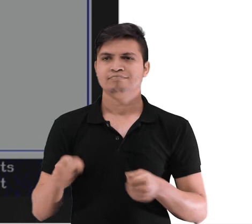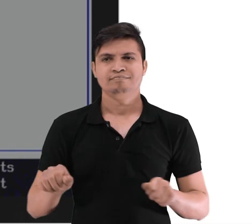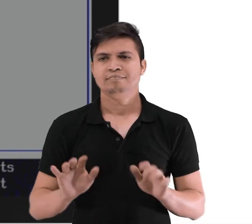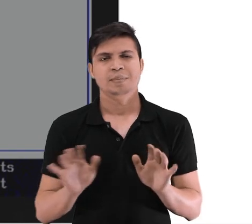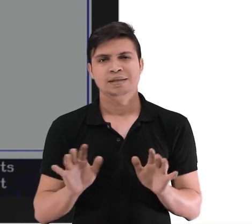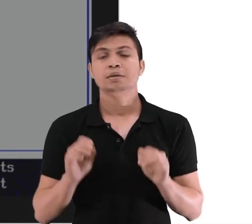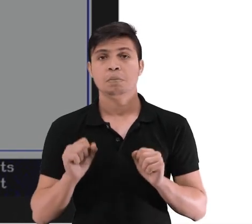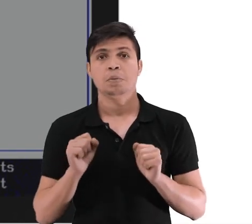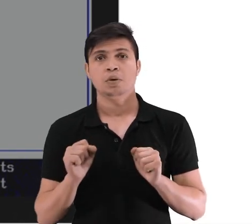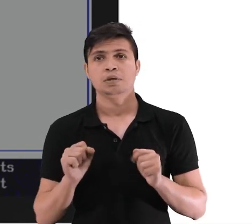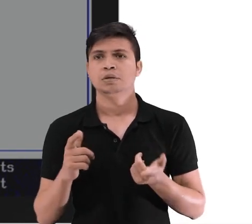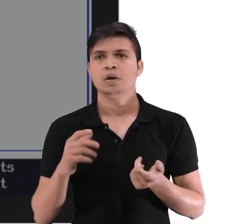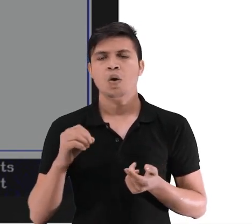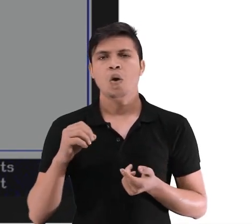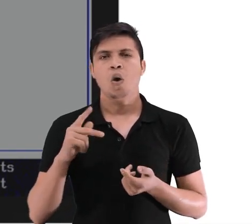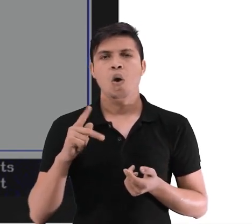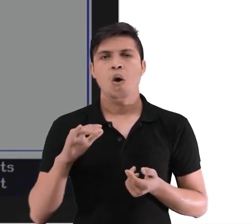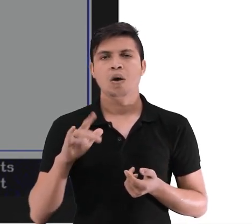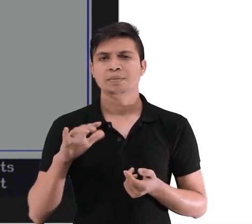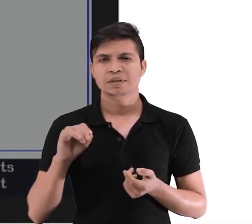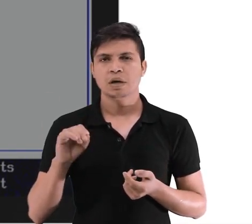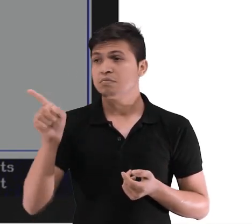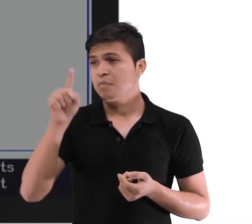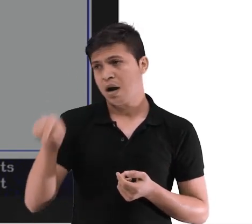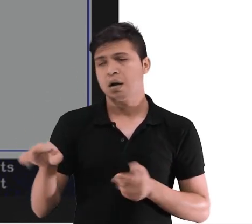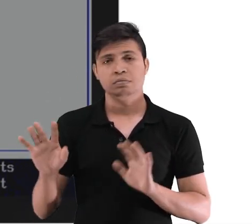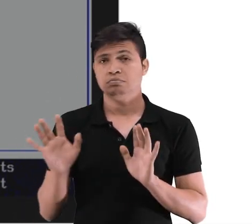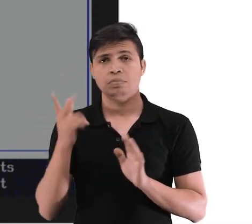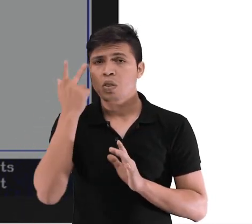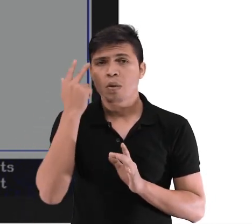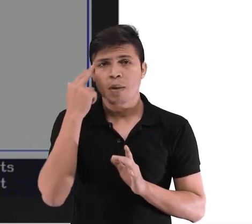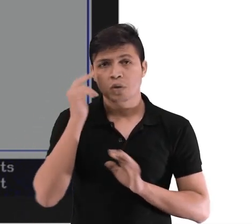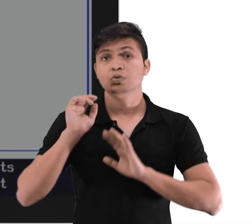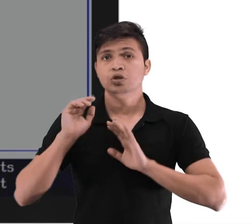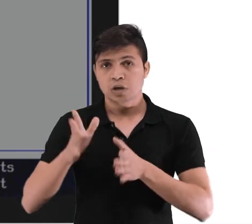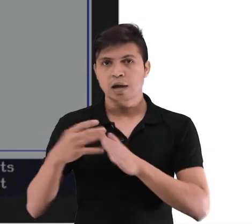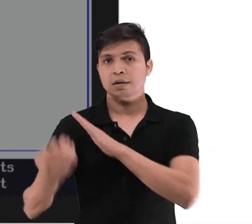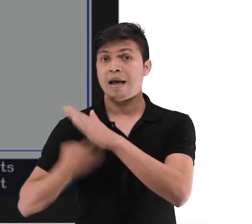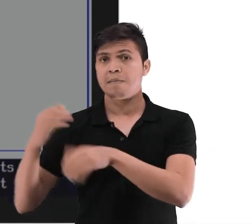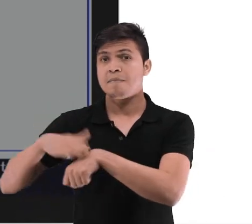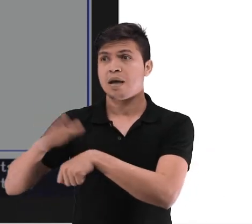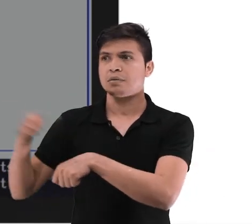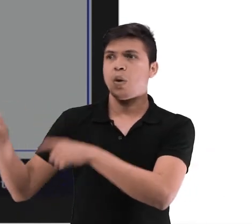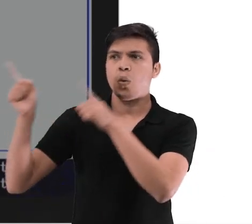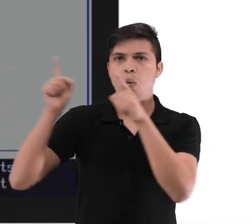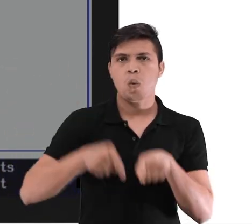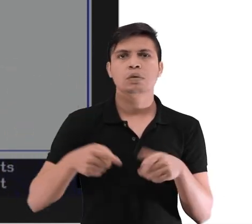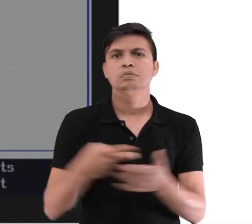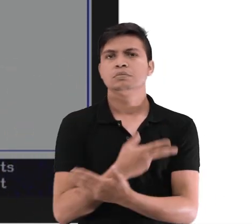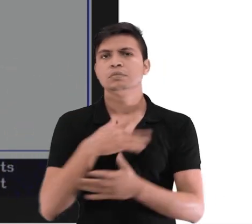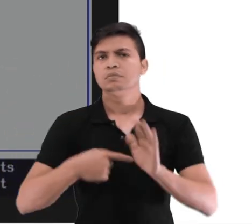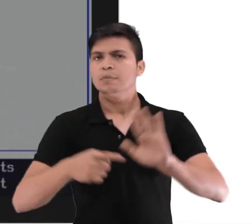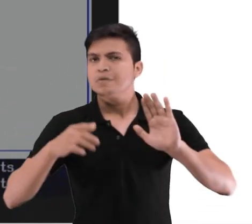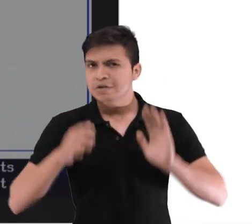essa opção marcada do jeito que está, que foi as opções que já veio de fábrica. E como a